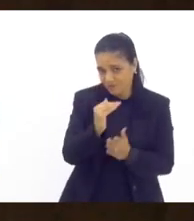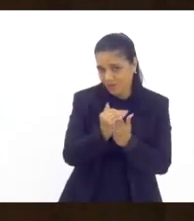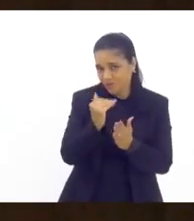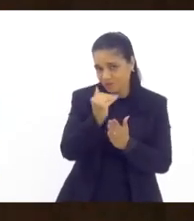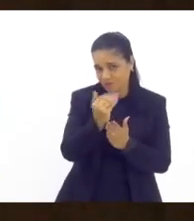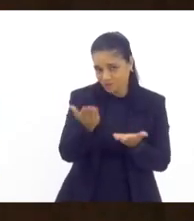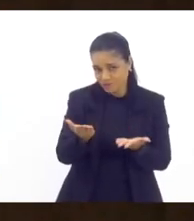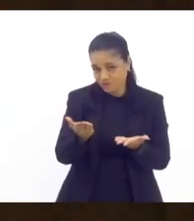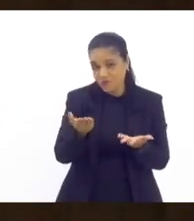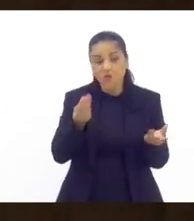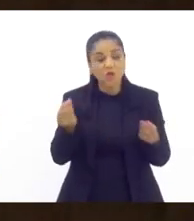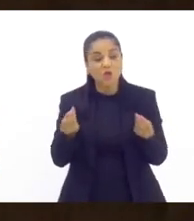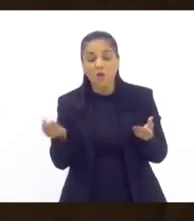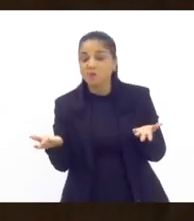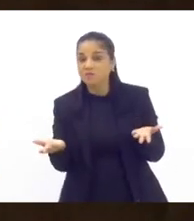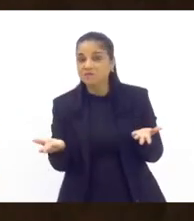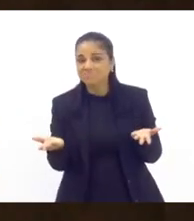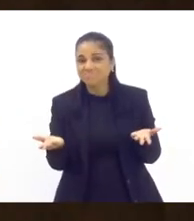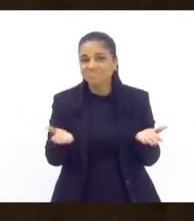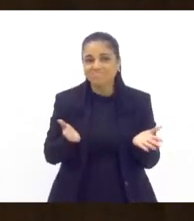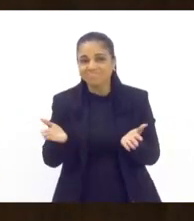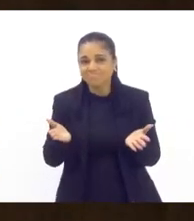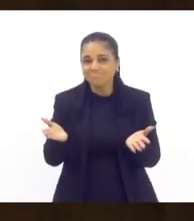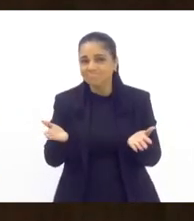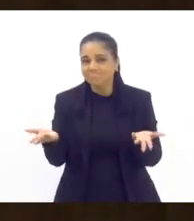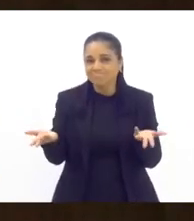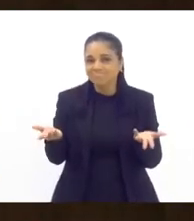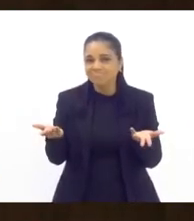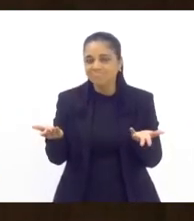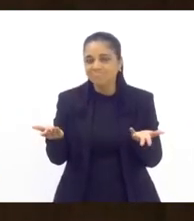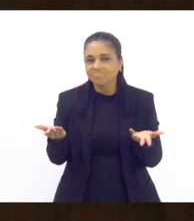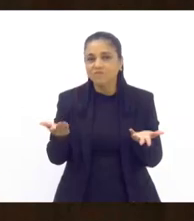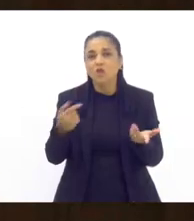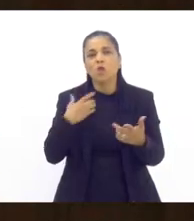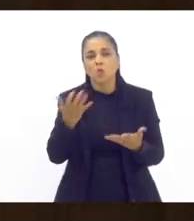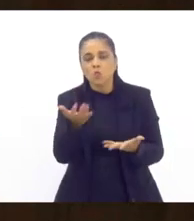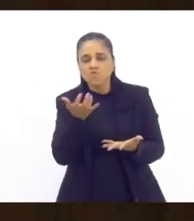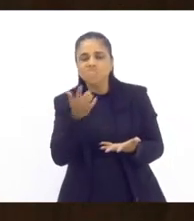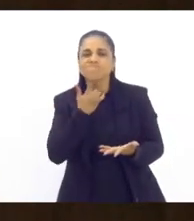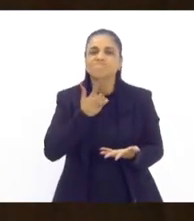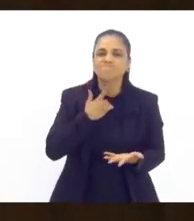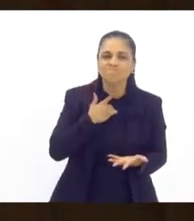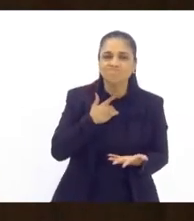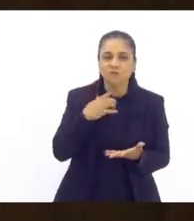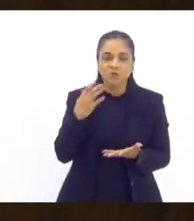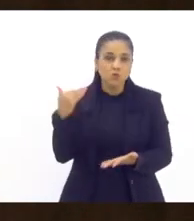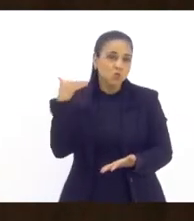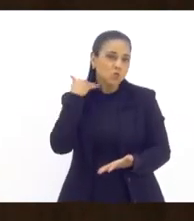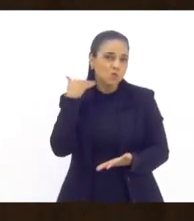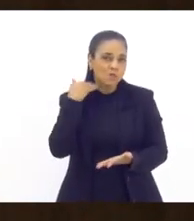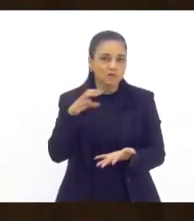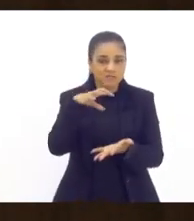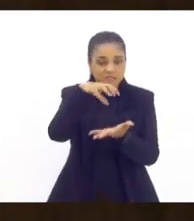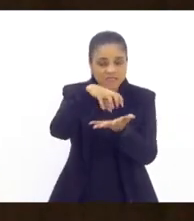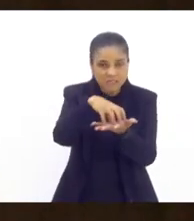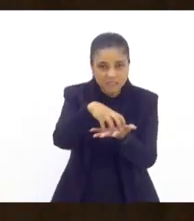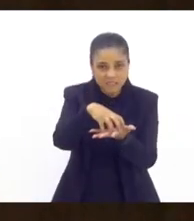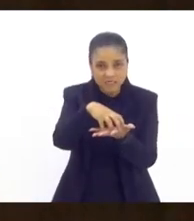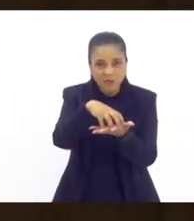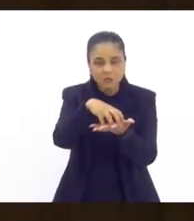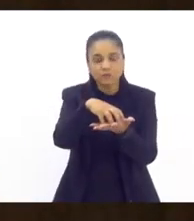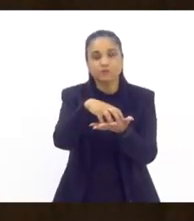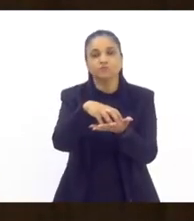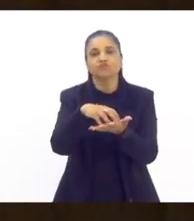sem saída. Eu queria muito que o Banco Central colocasse essa taxa de